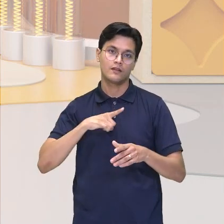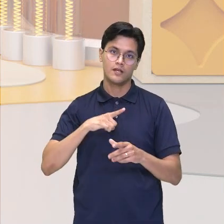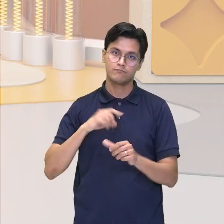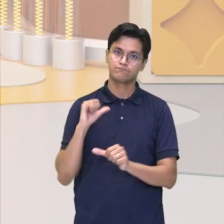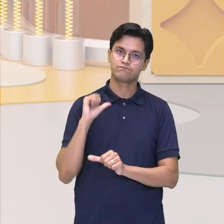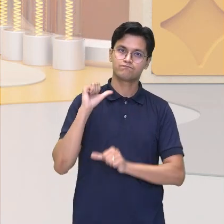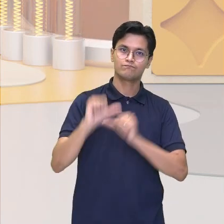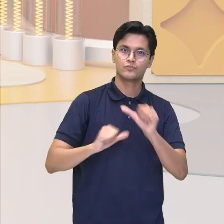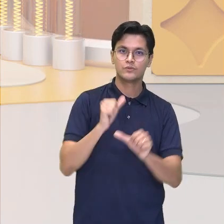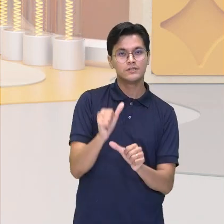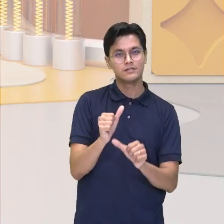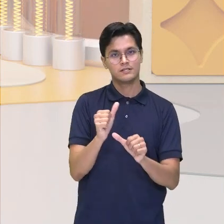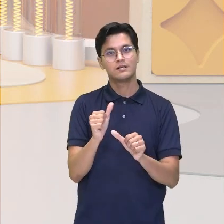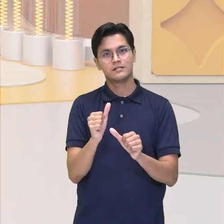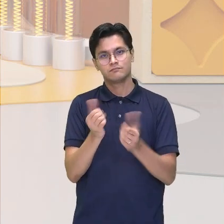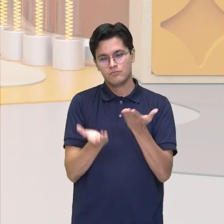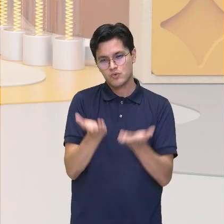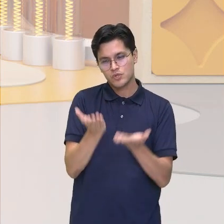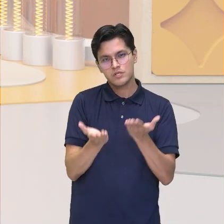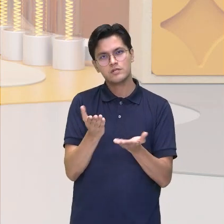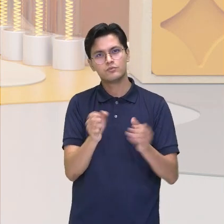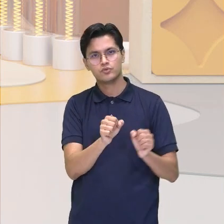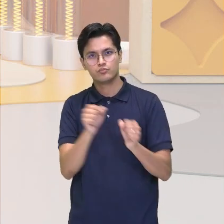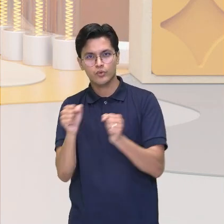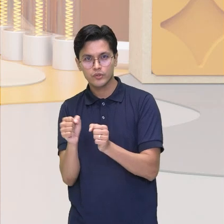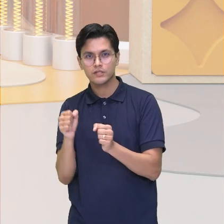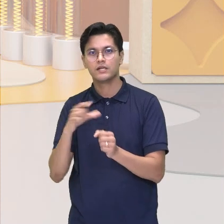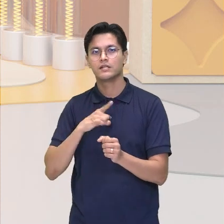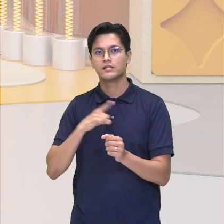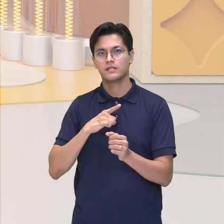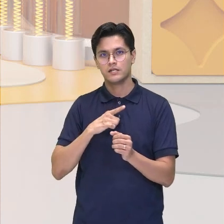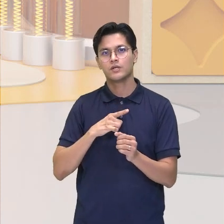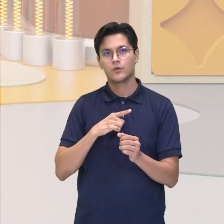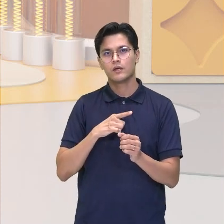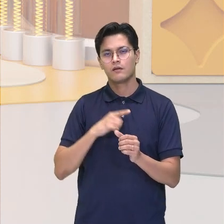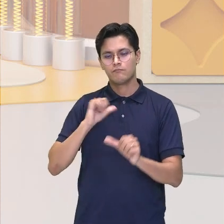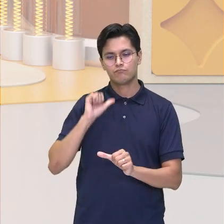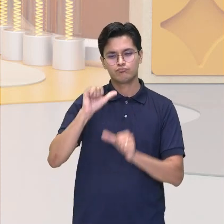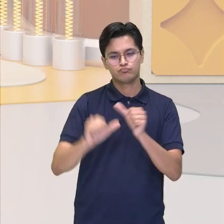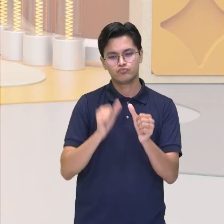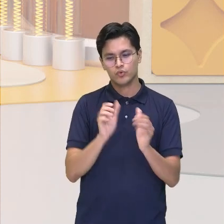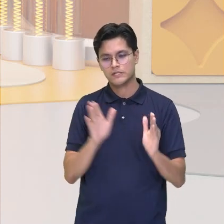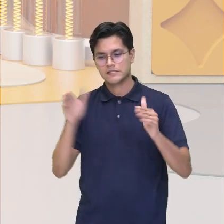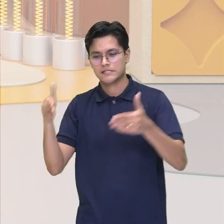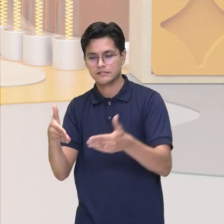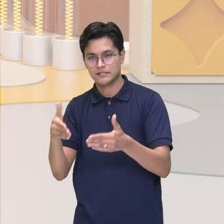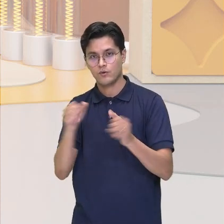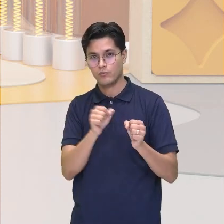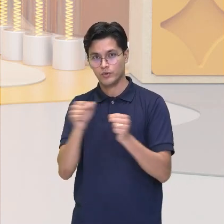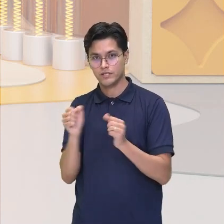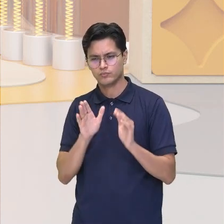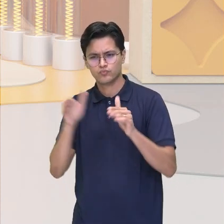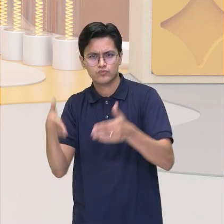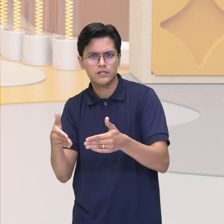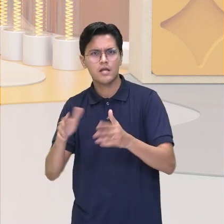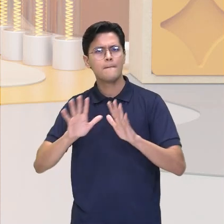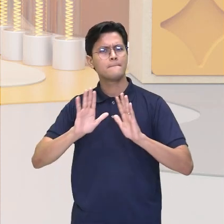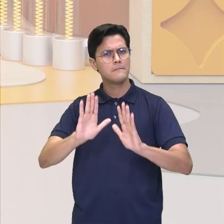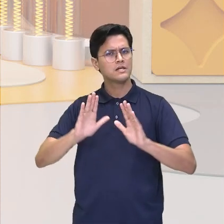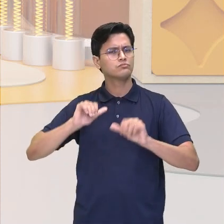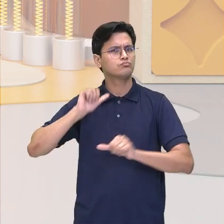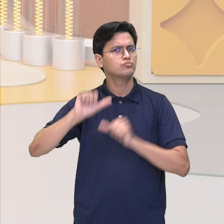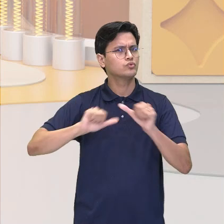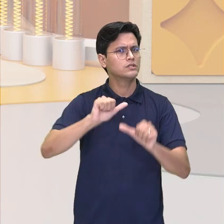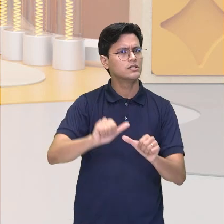uma tendência à centralização política. Mas que mudanças são essas, professoras? São todas